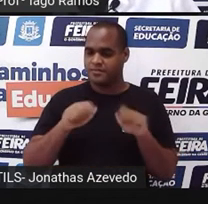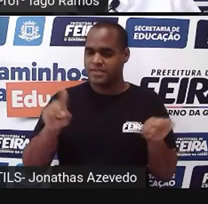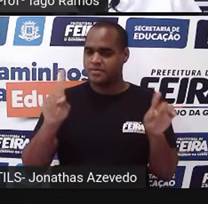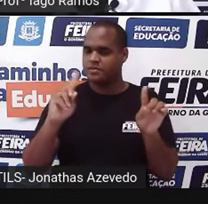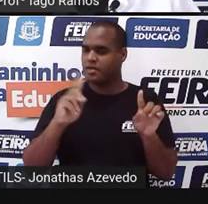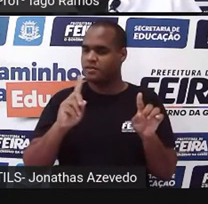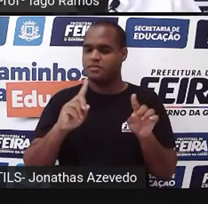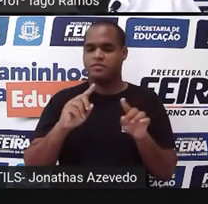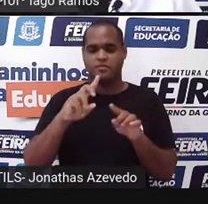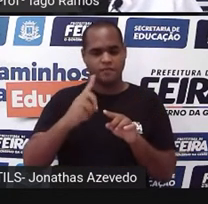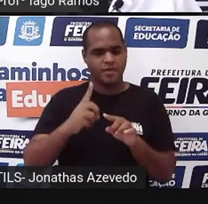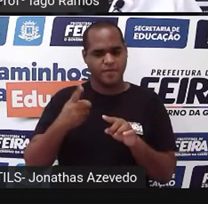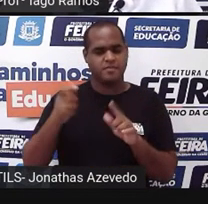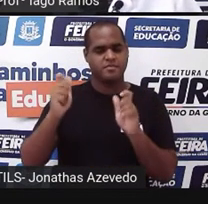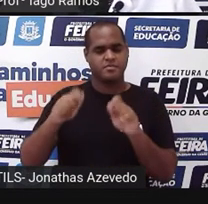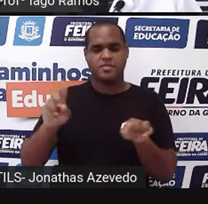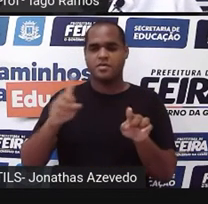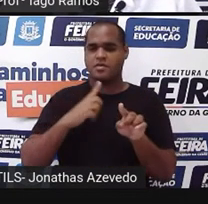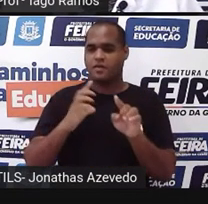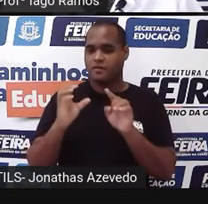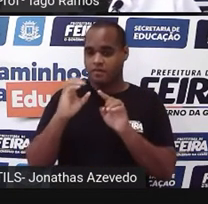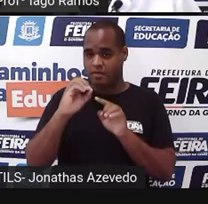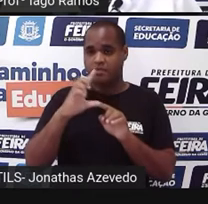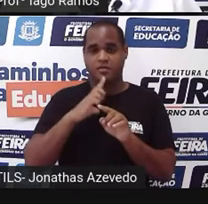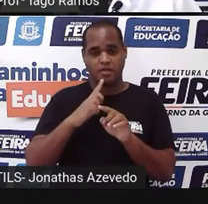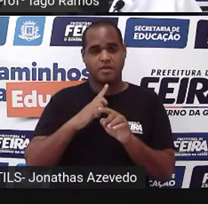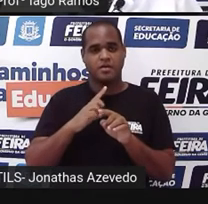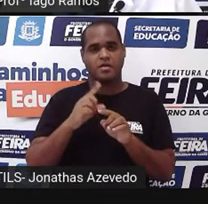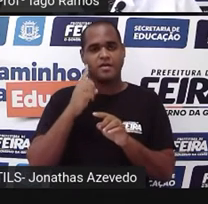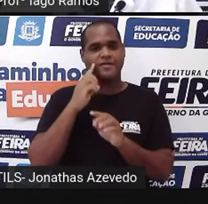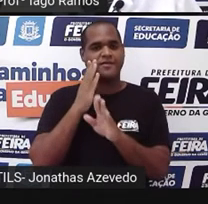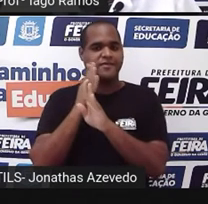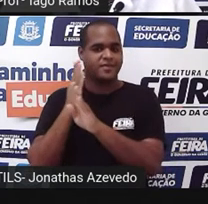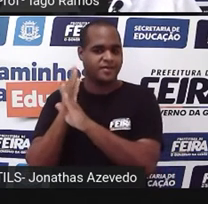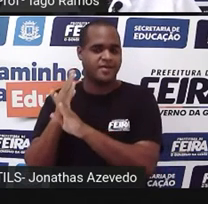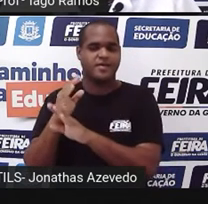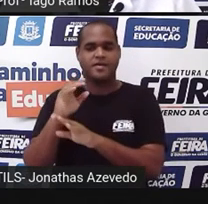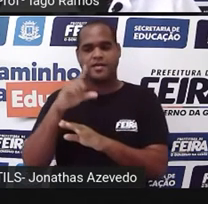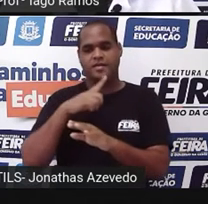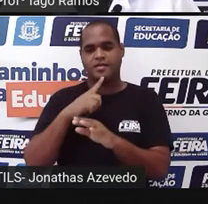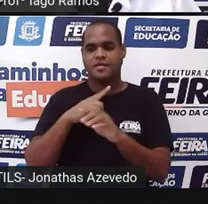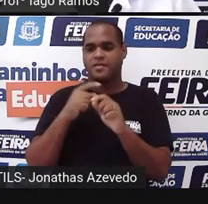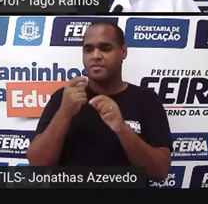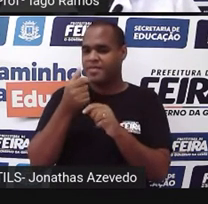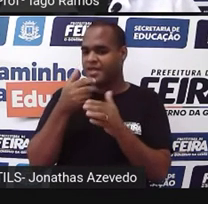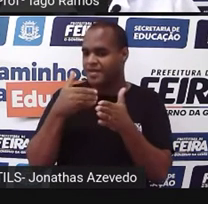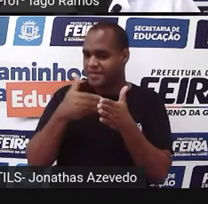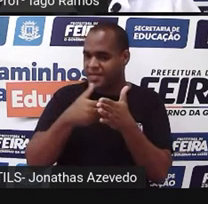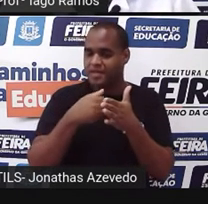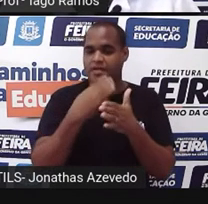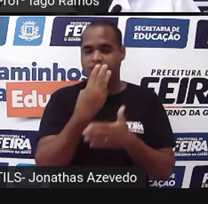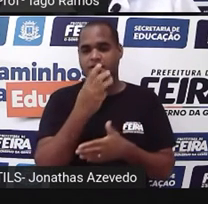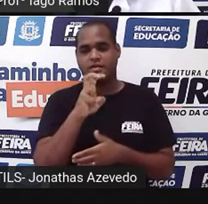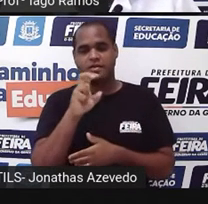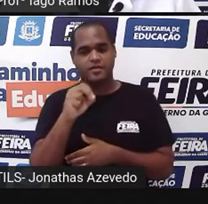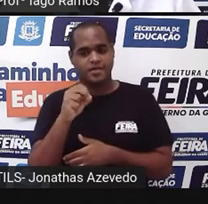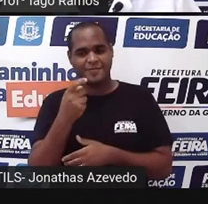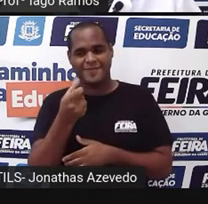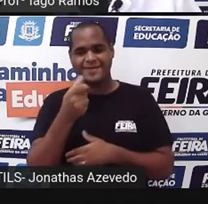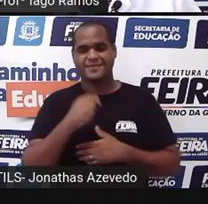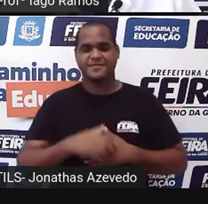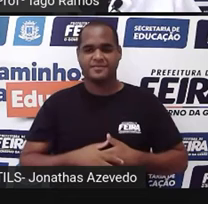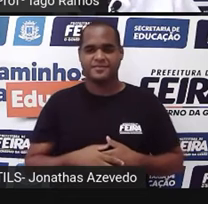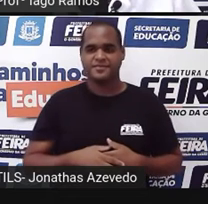de, porque o número tem, agora vou achar o número e vezes 45 chegam mais perto de 350